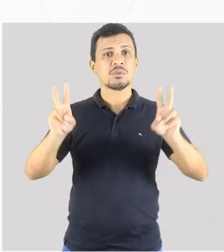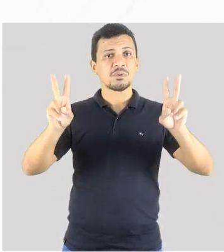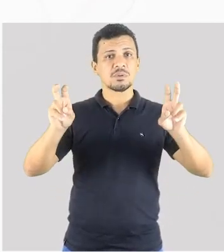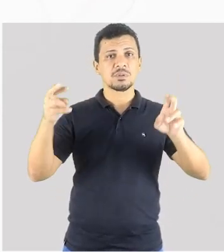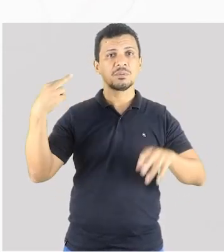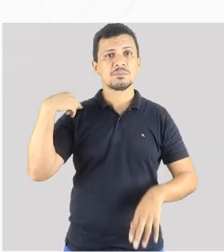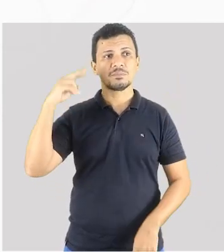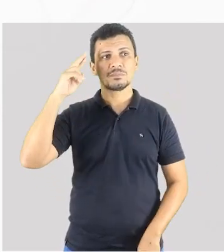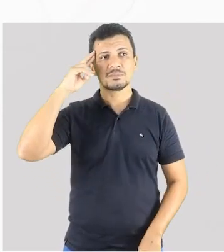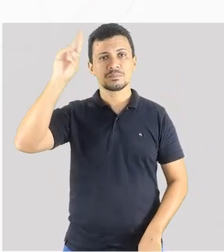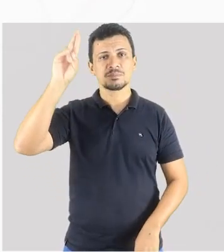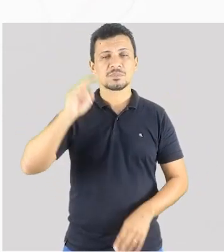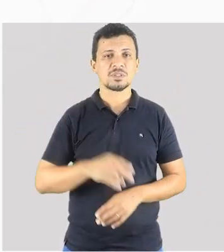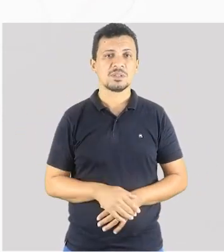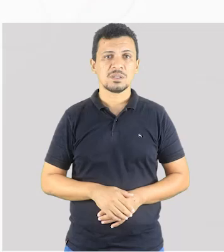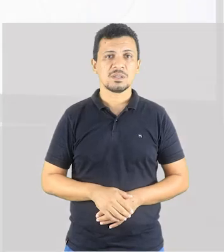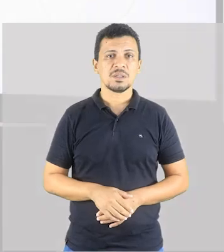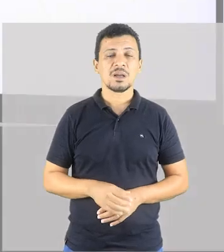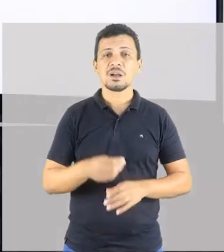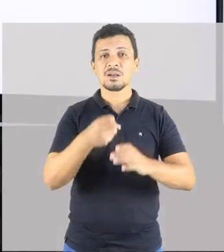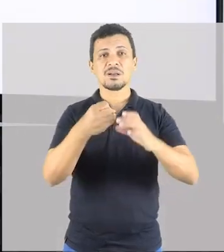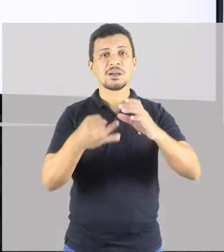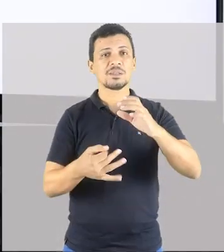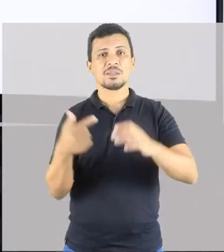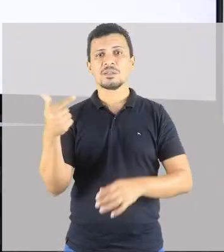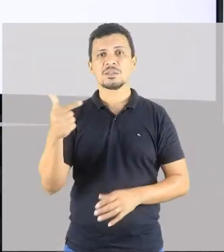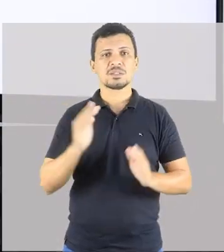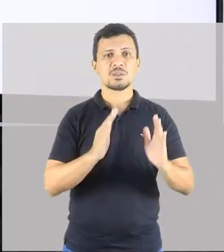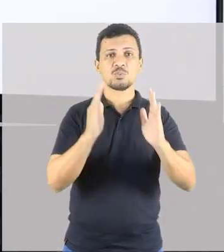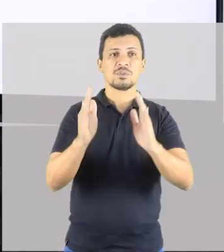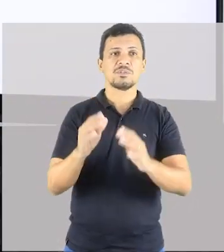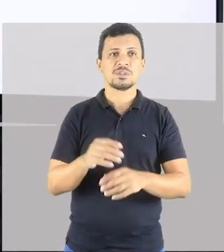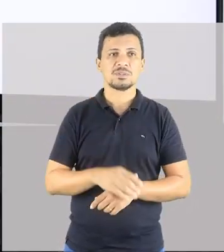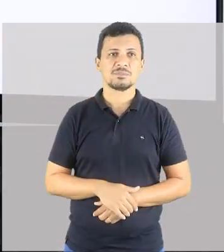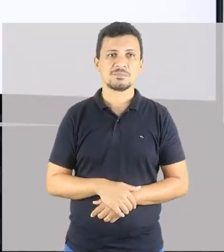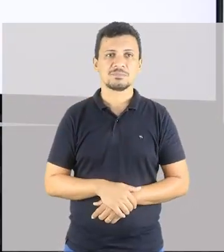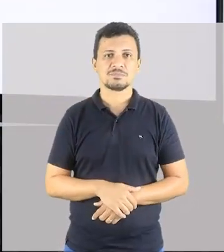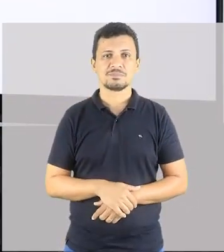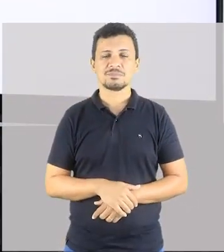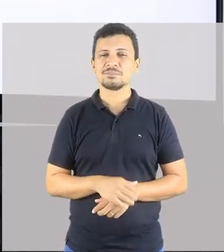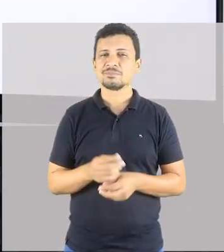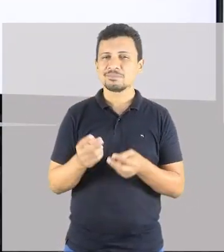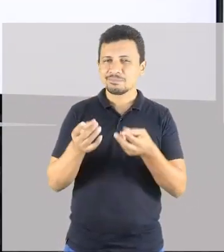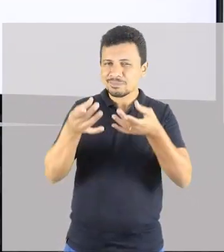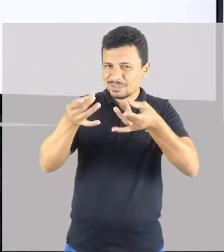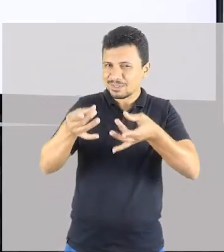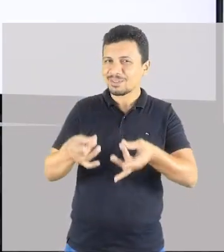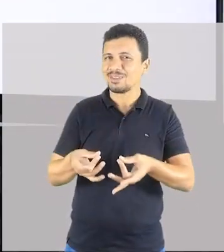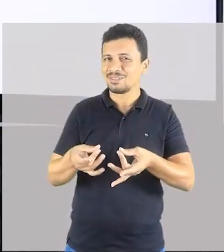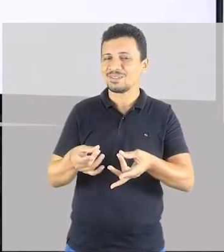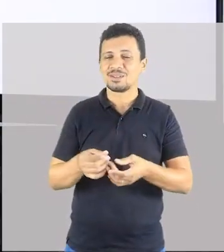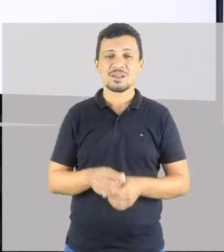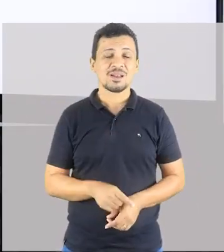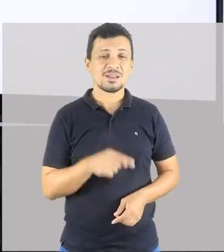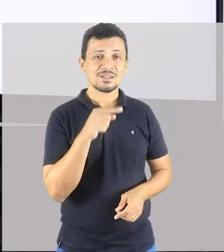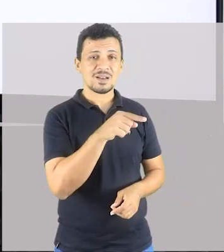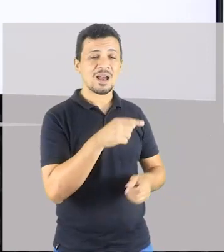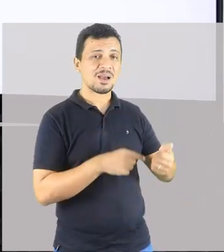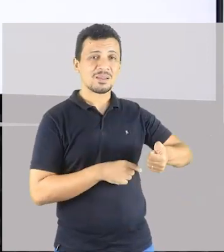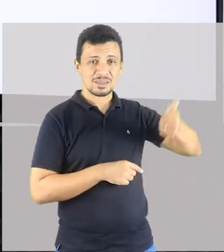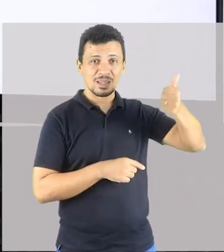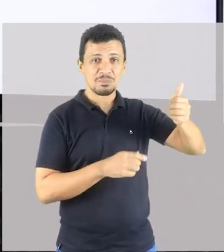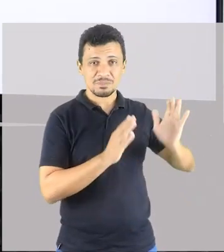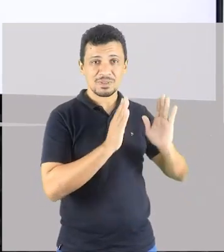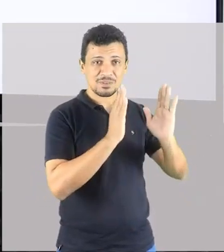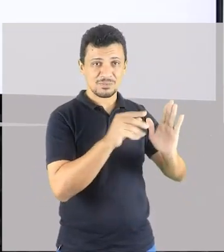religiosa. Aí, característica da segunda fase do modernismo, nós temos influência. Olha um detalhe interessante. Na primeira fase, eu disse que